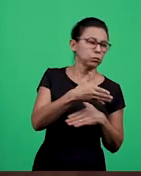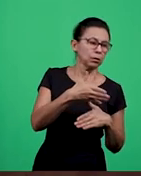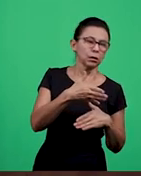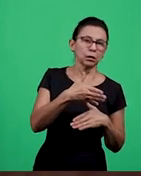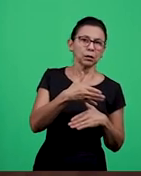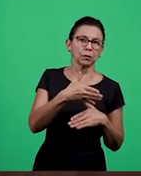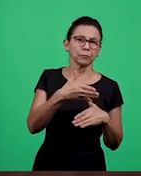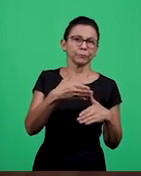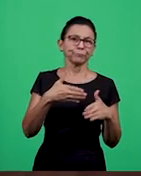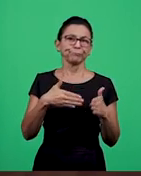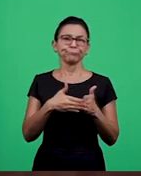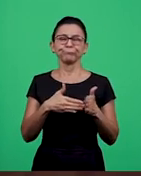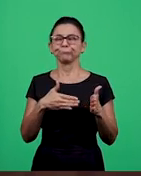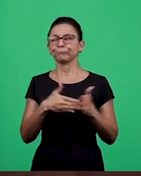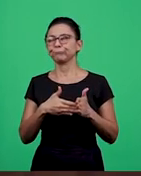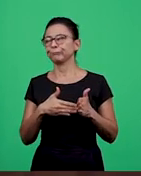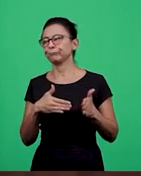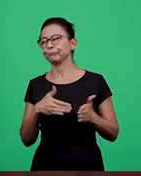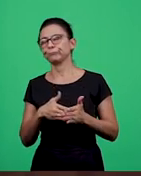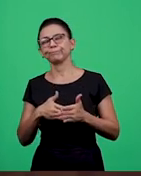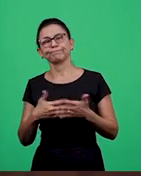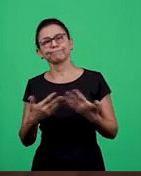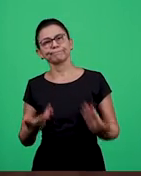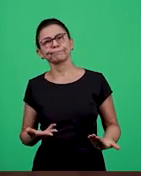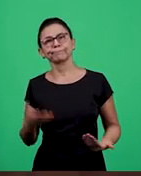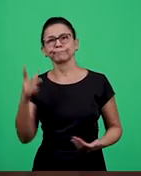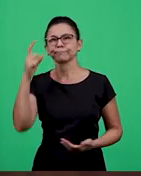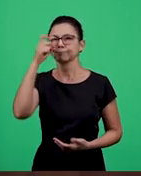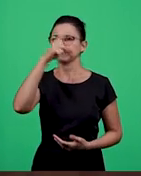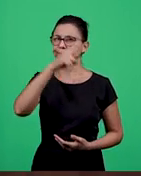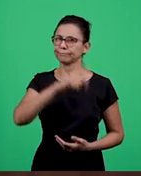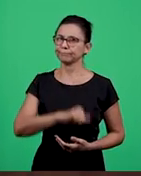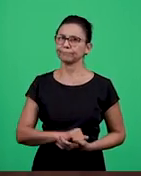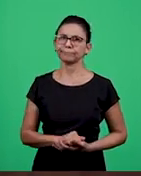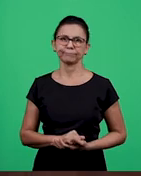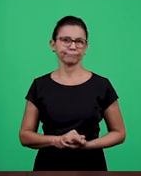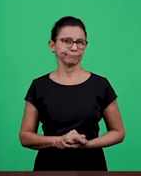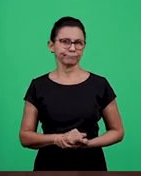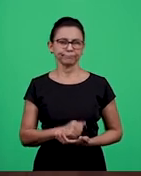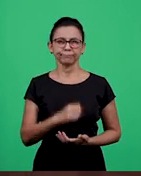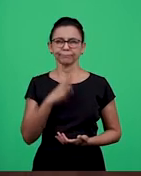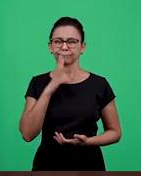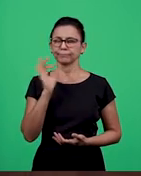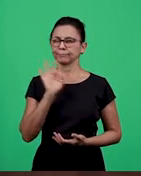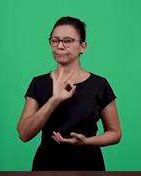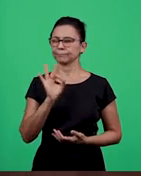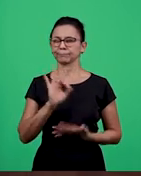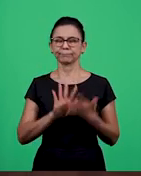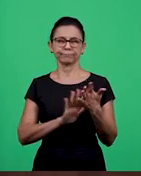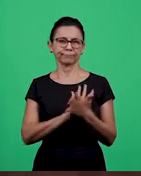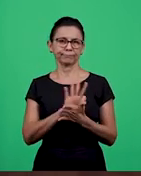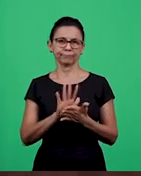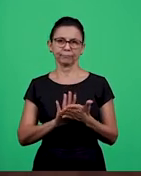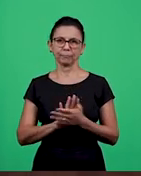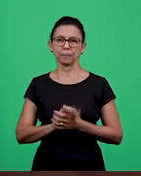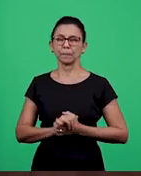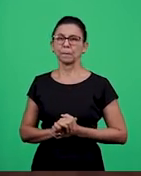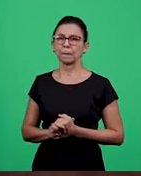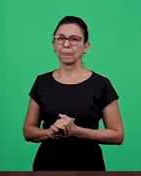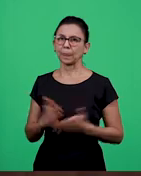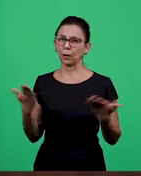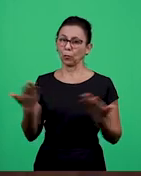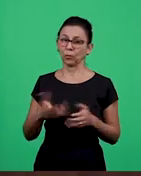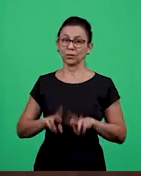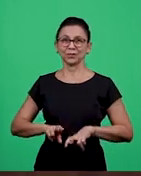coisa triste, não é mesmo, adolescente? Não é como os nossos dias hoje, né? E o Senhor, naquela parábola